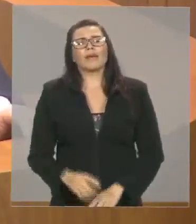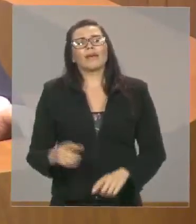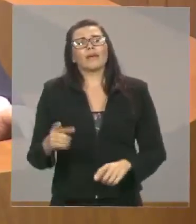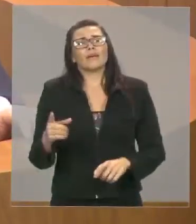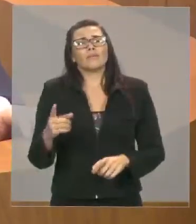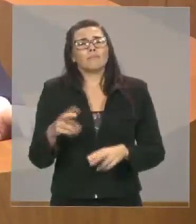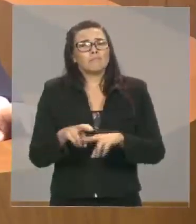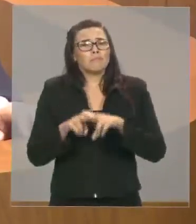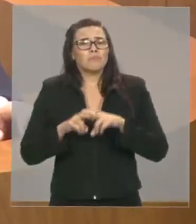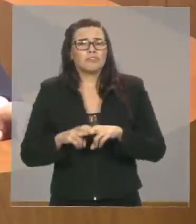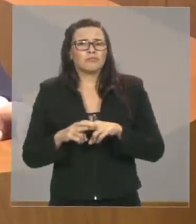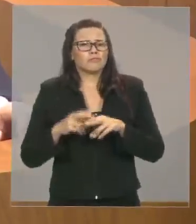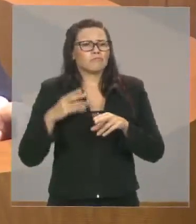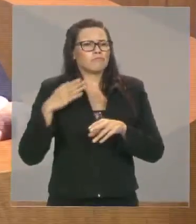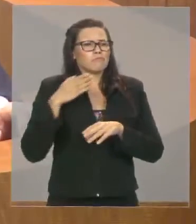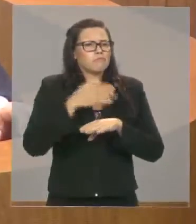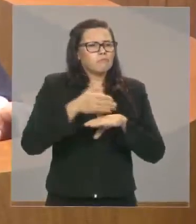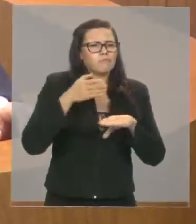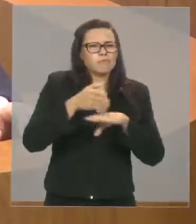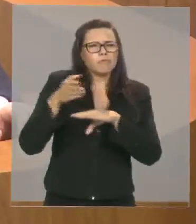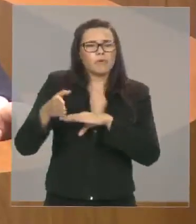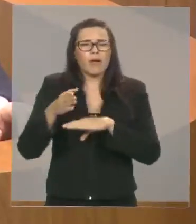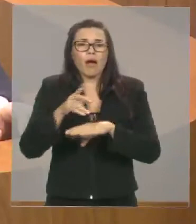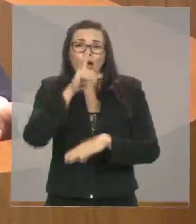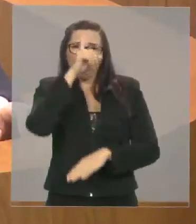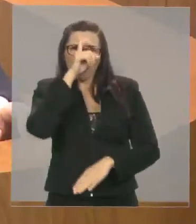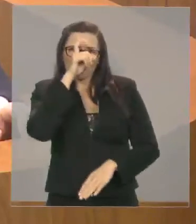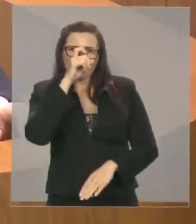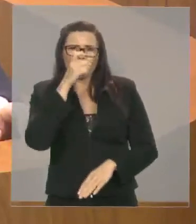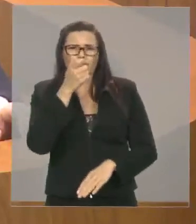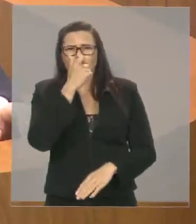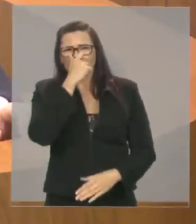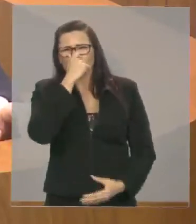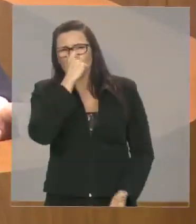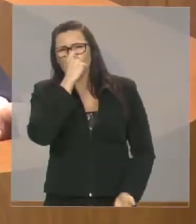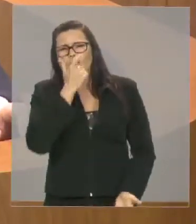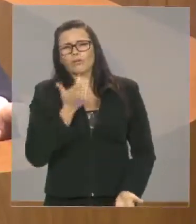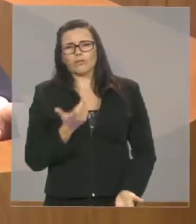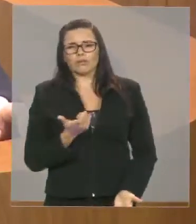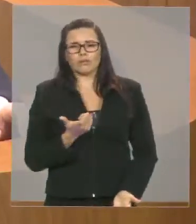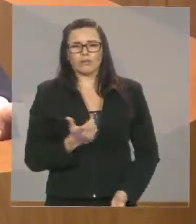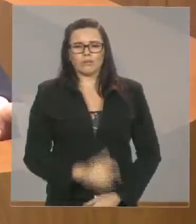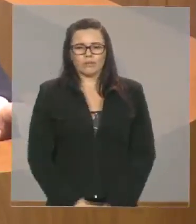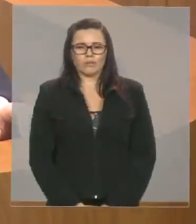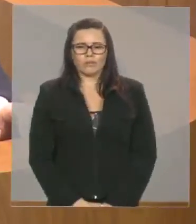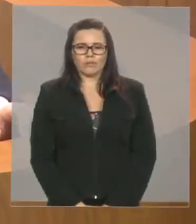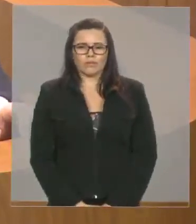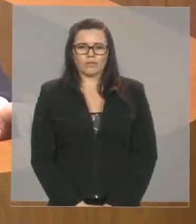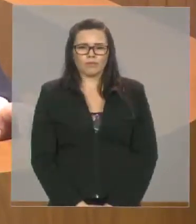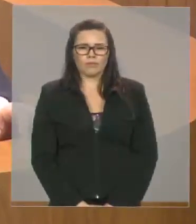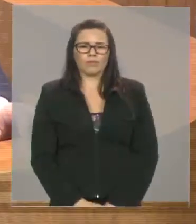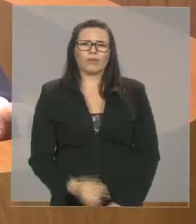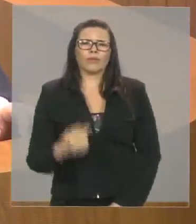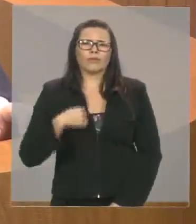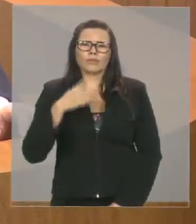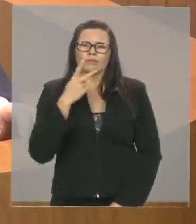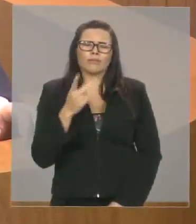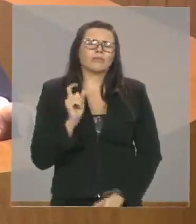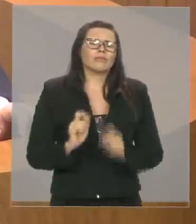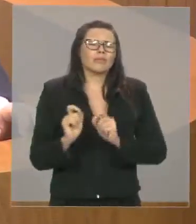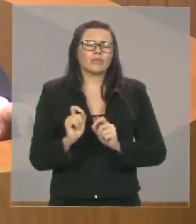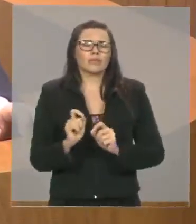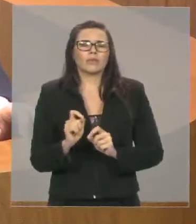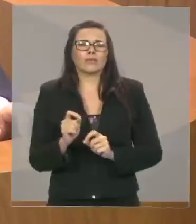oportunidade, o meu elogio ao trabalho de Hércules, que são os agentes de saúde, que ao suprir a falta de todo